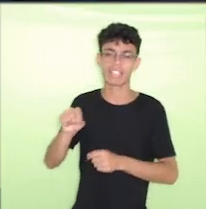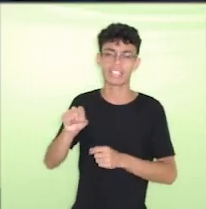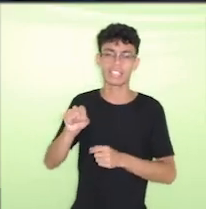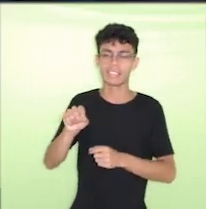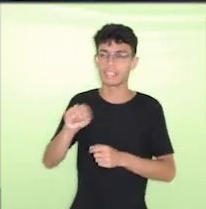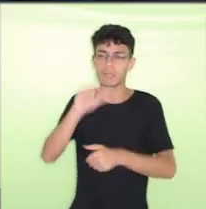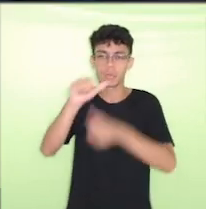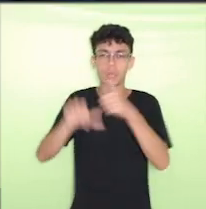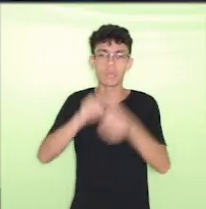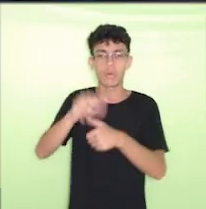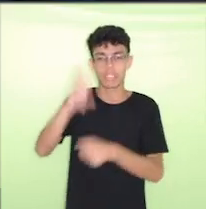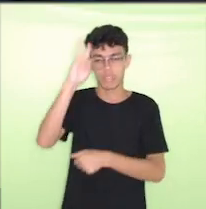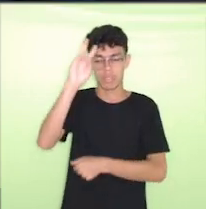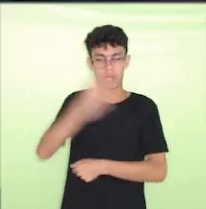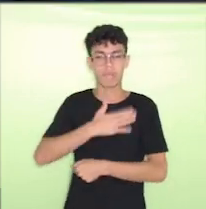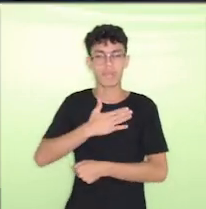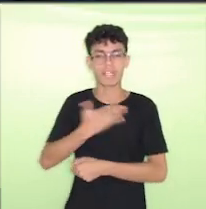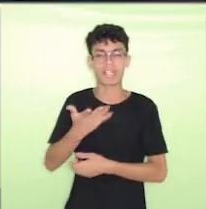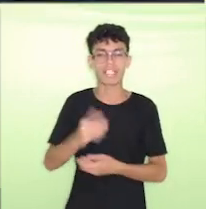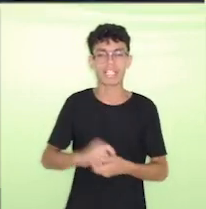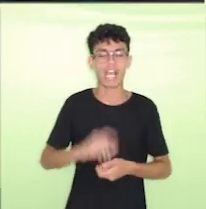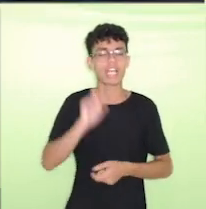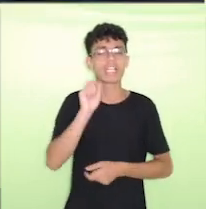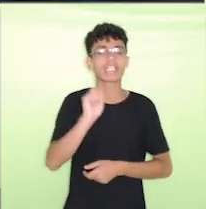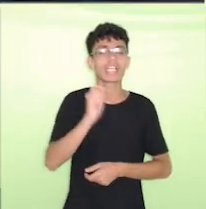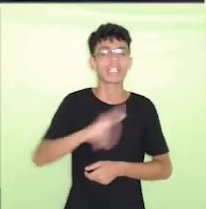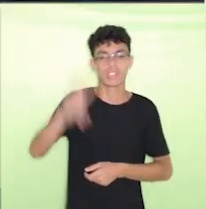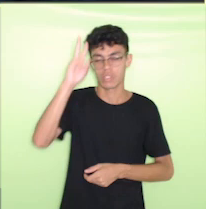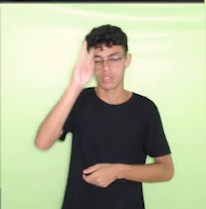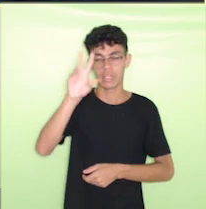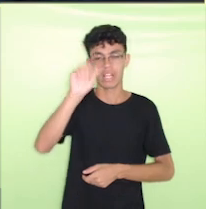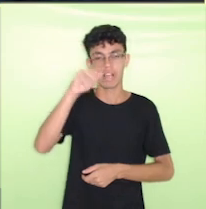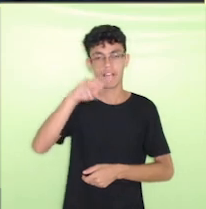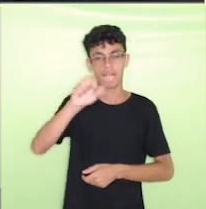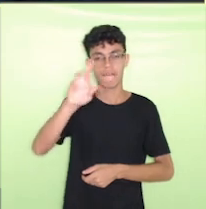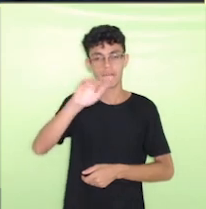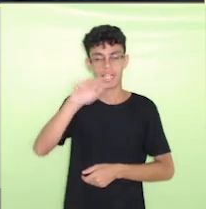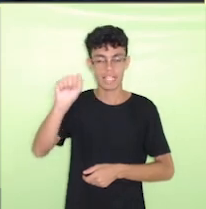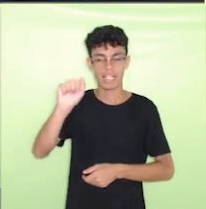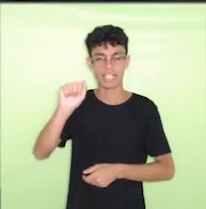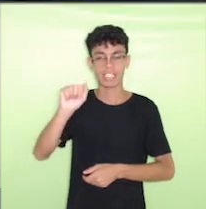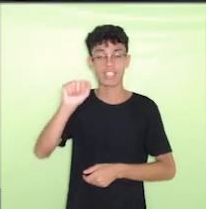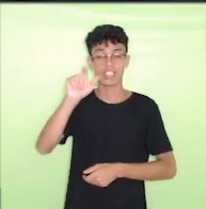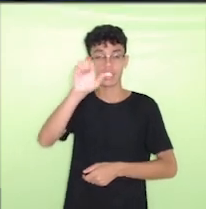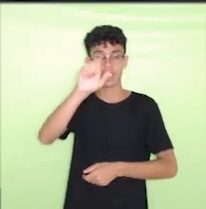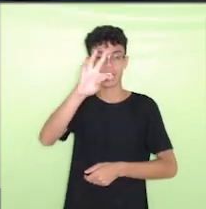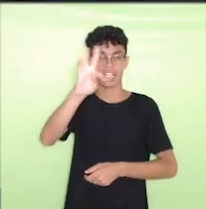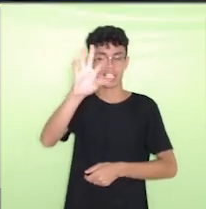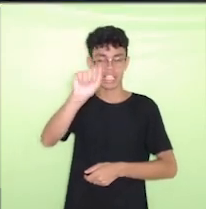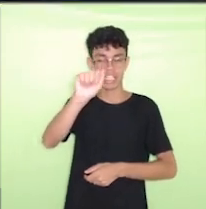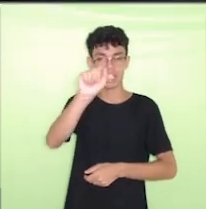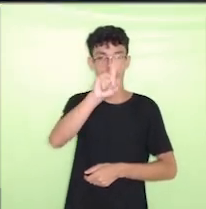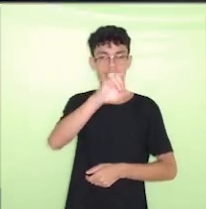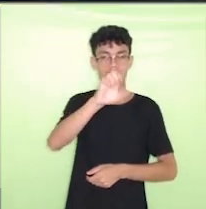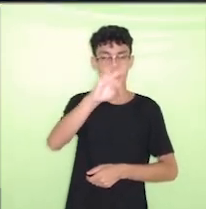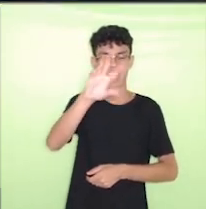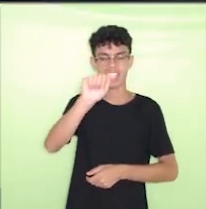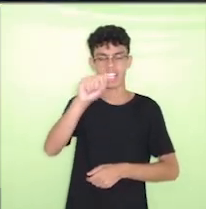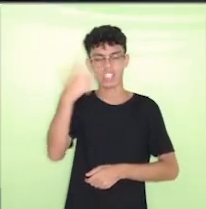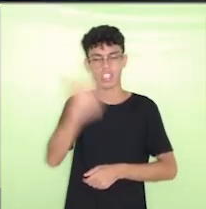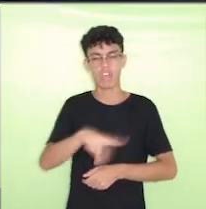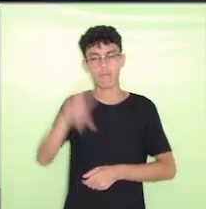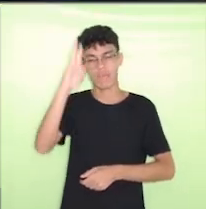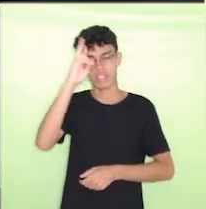outra versão à minha história. Que história? A história de Eta e de Zeta. Mais uma